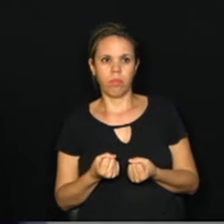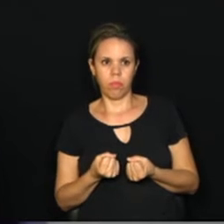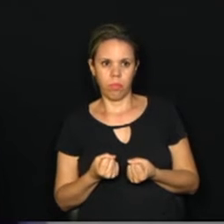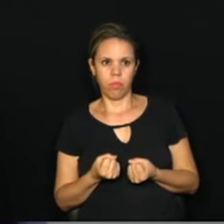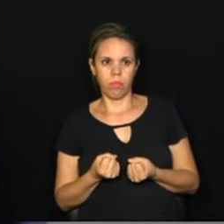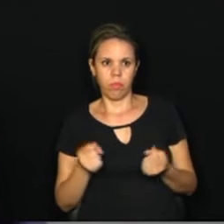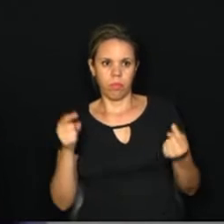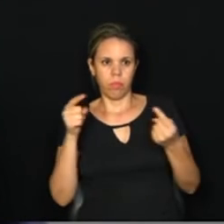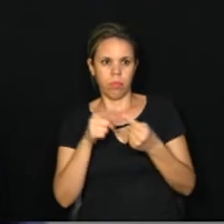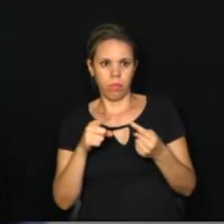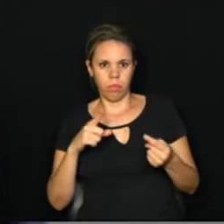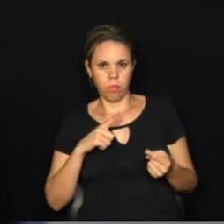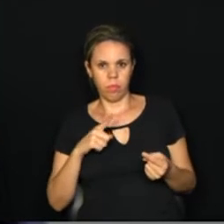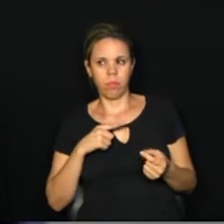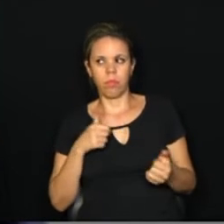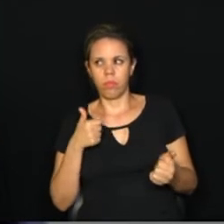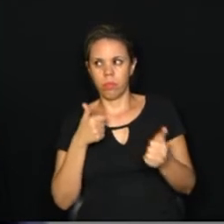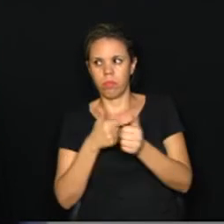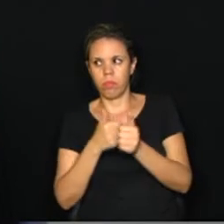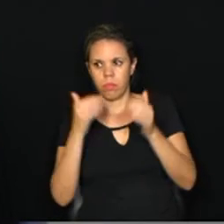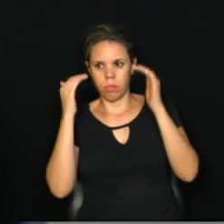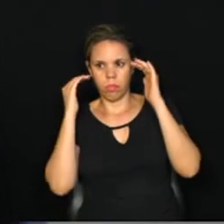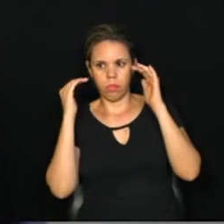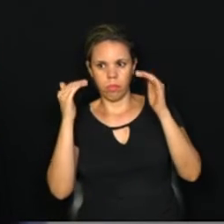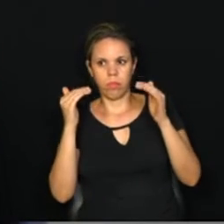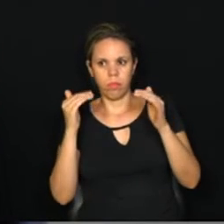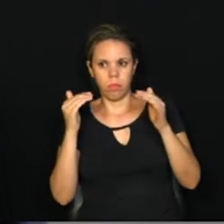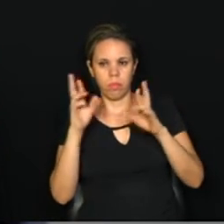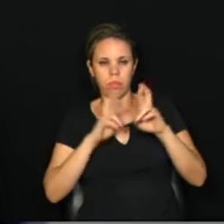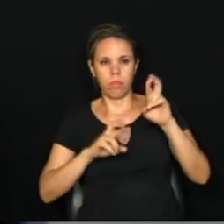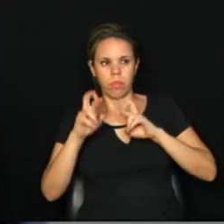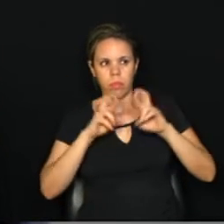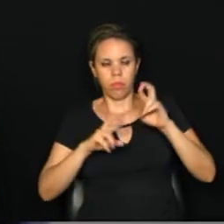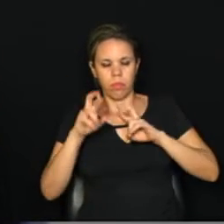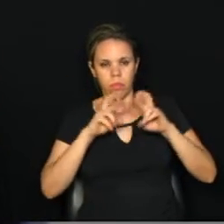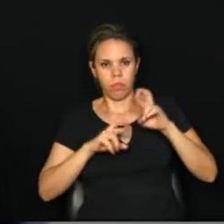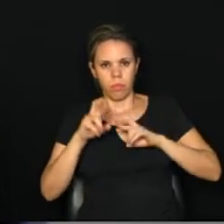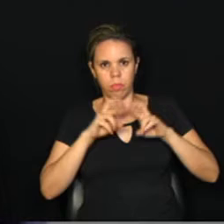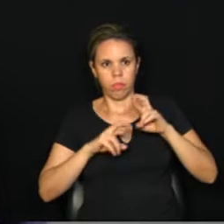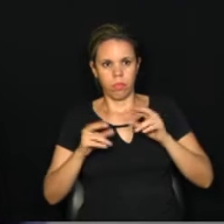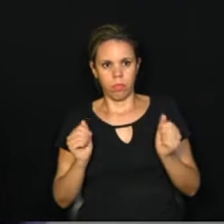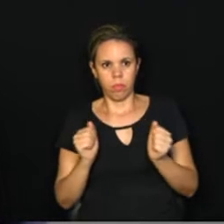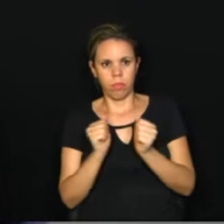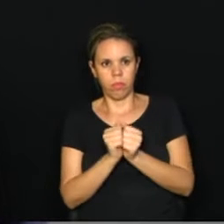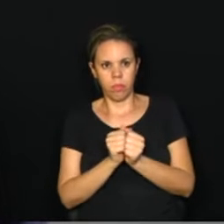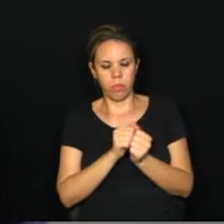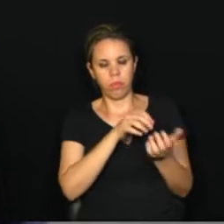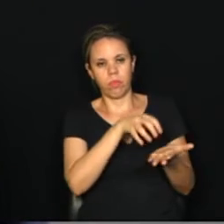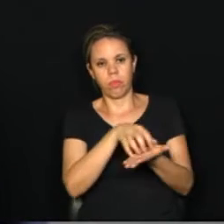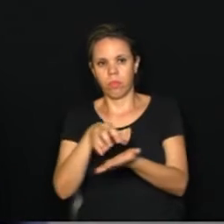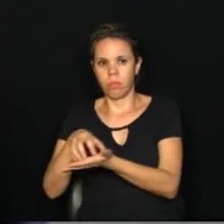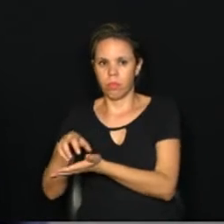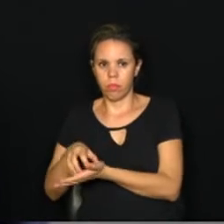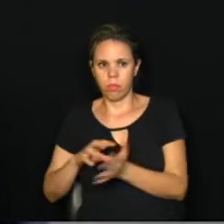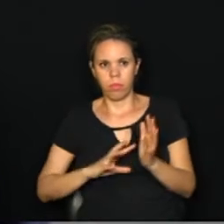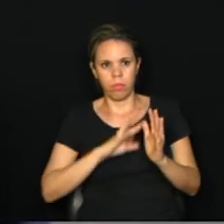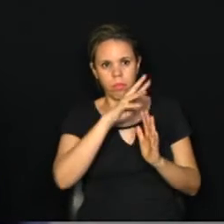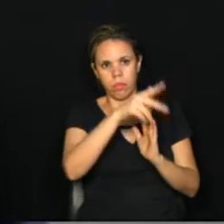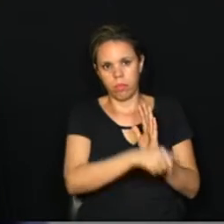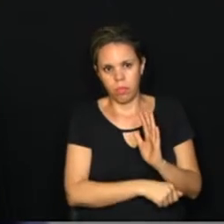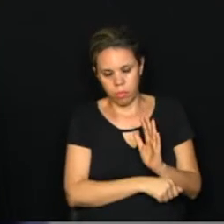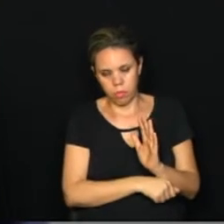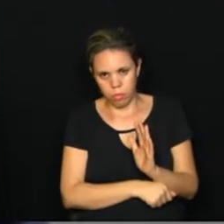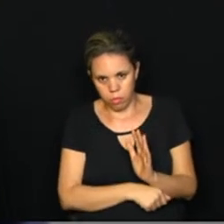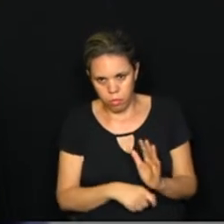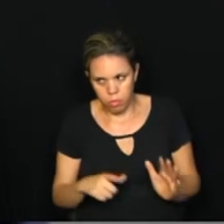sentido de que ela tem que acompanhar, ela tem que monitorar, ela tem que estar junto com os órgãos ambientais, no sentido de que